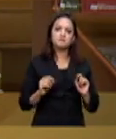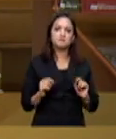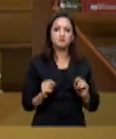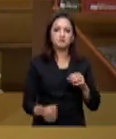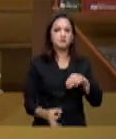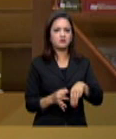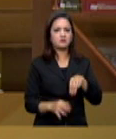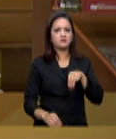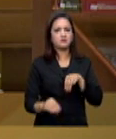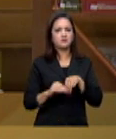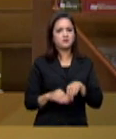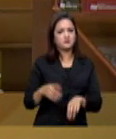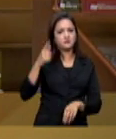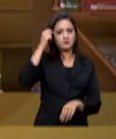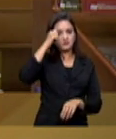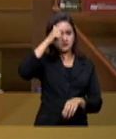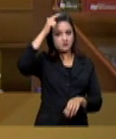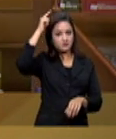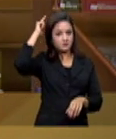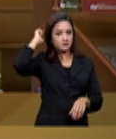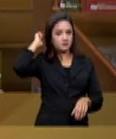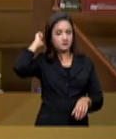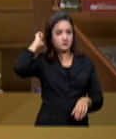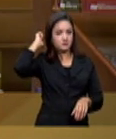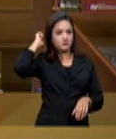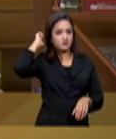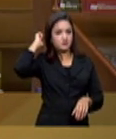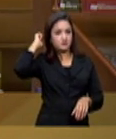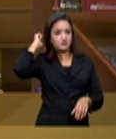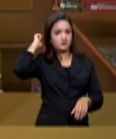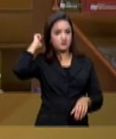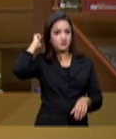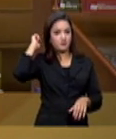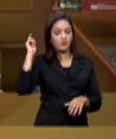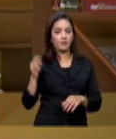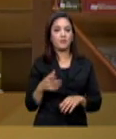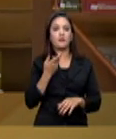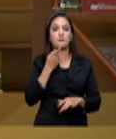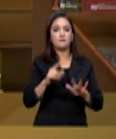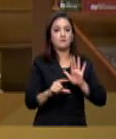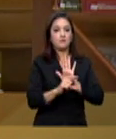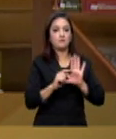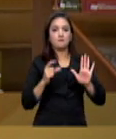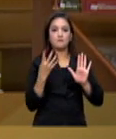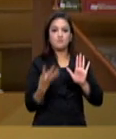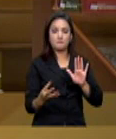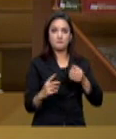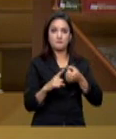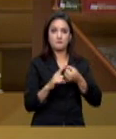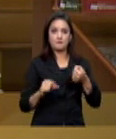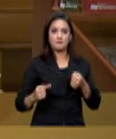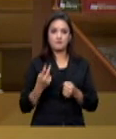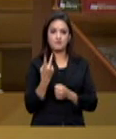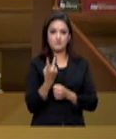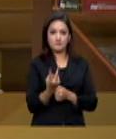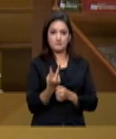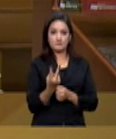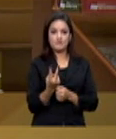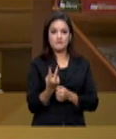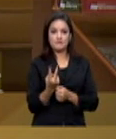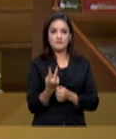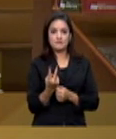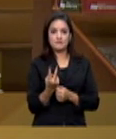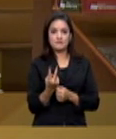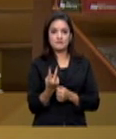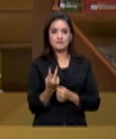ministro Alexandre Moraes, quando assenta que o parágrafo 4º do artigo 2º